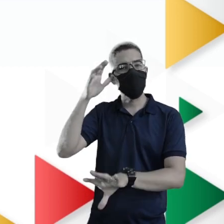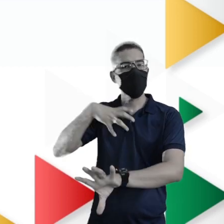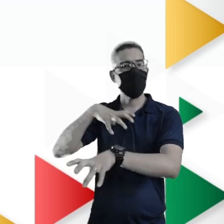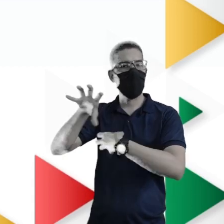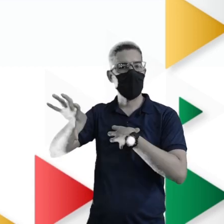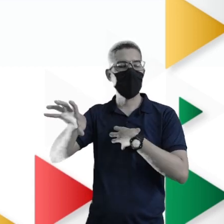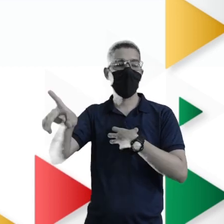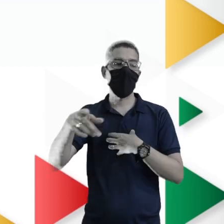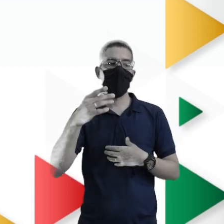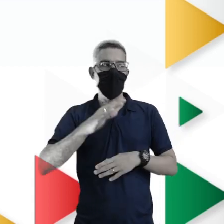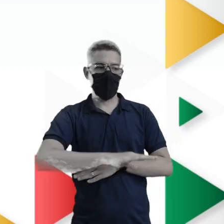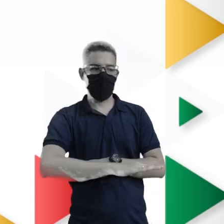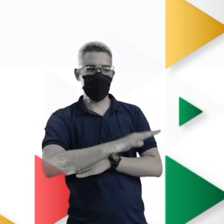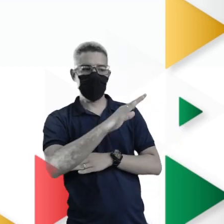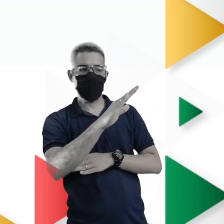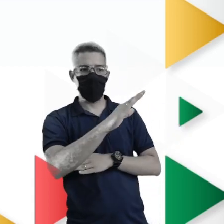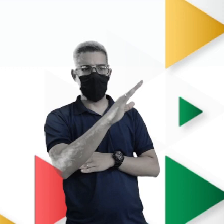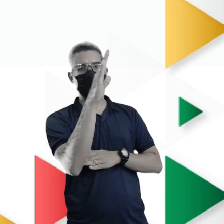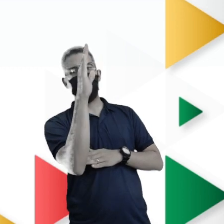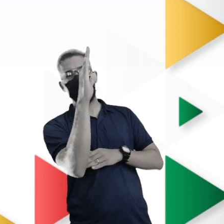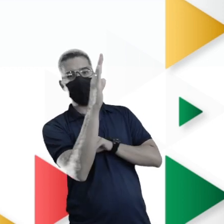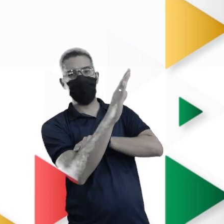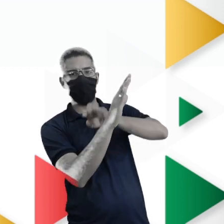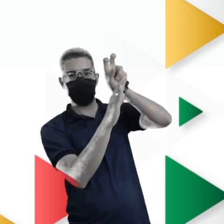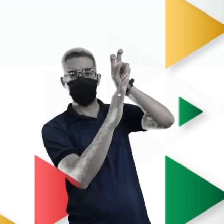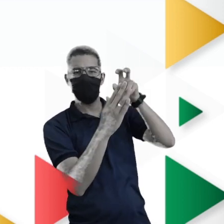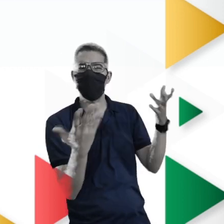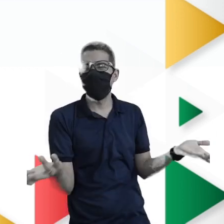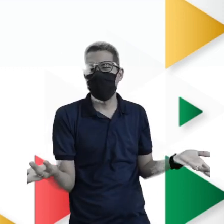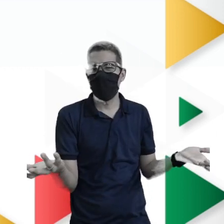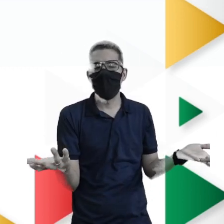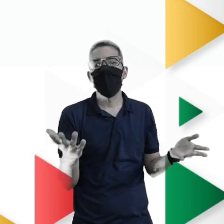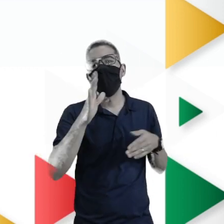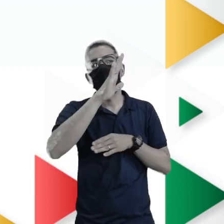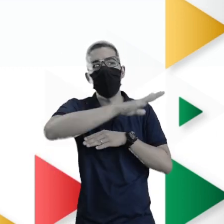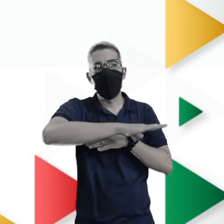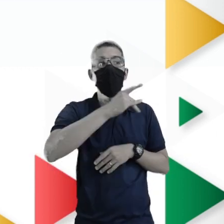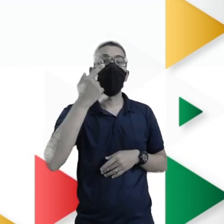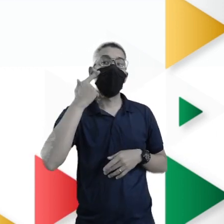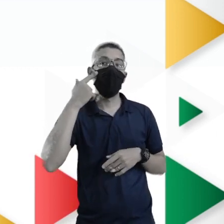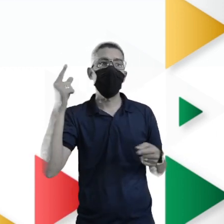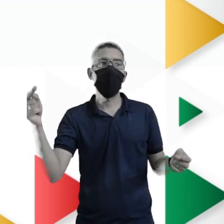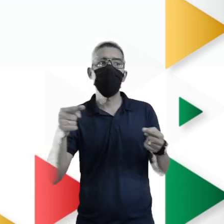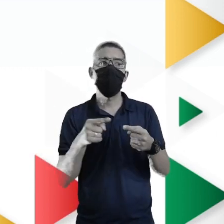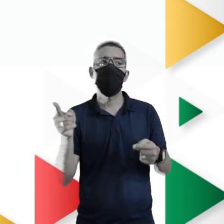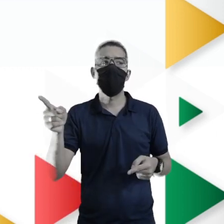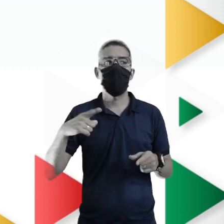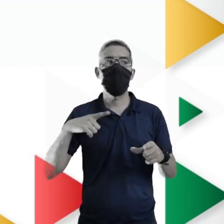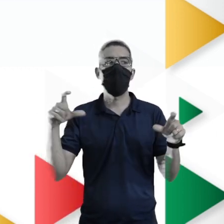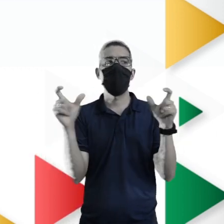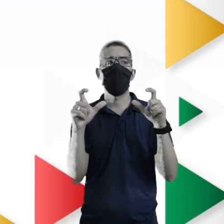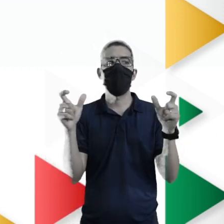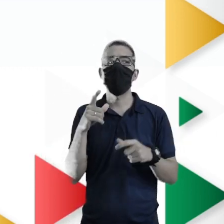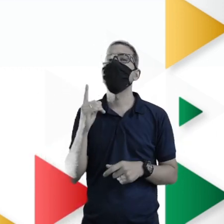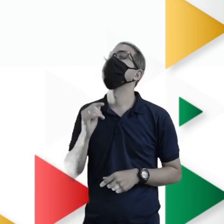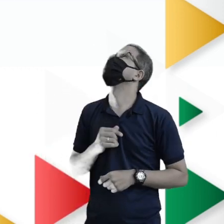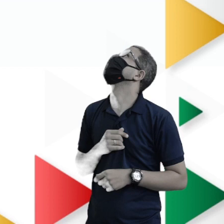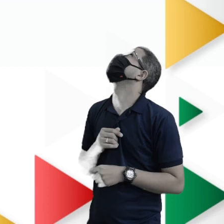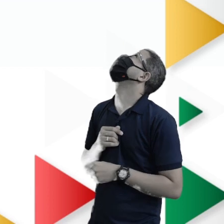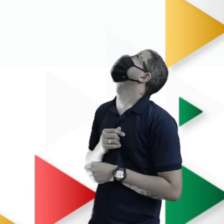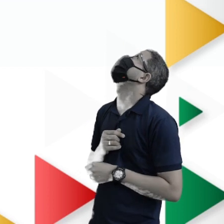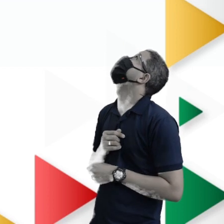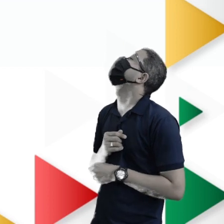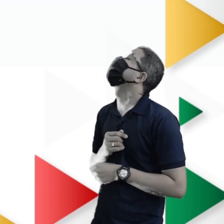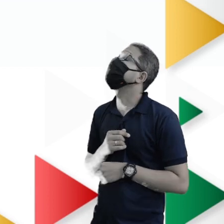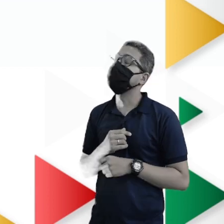para qualquer pessoa subir com o menor esforço possível. Tá aí a fórmula, tá vendo? Viu como o ângulo é muito importante no